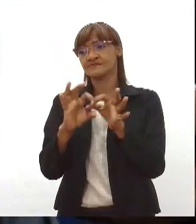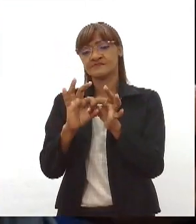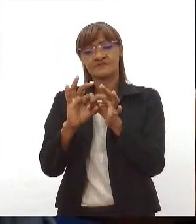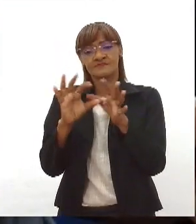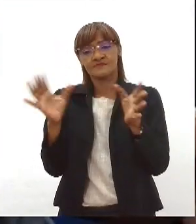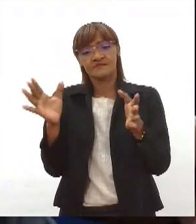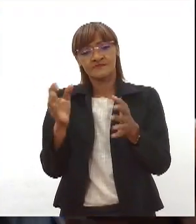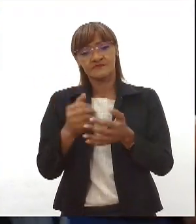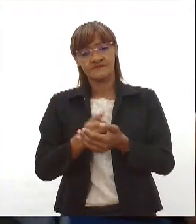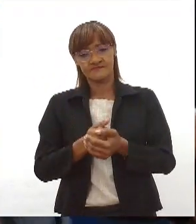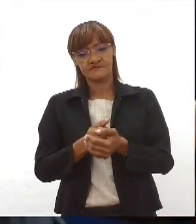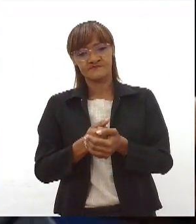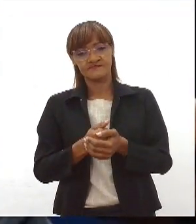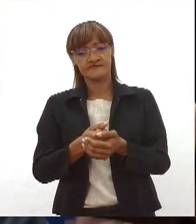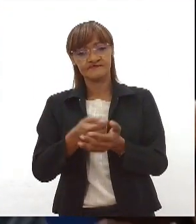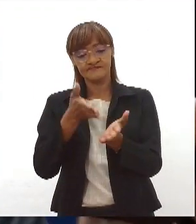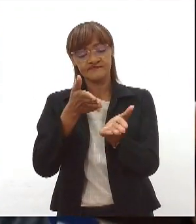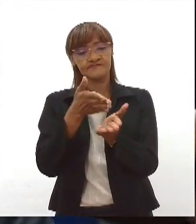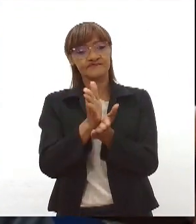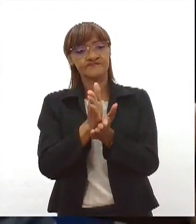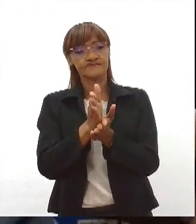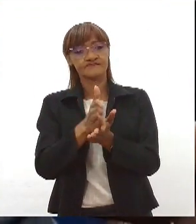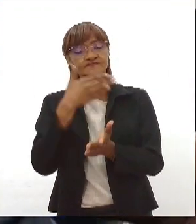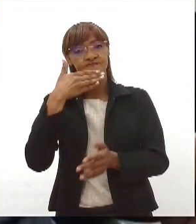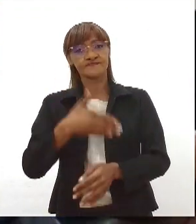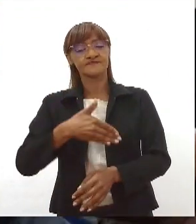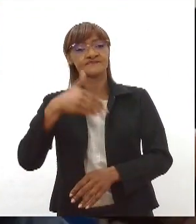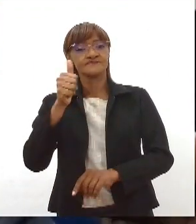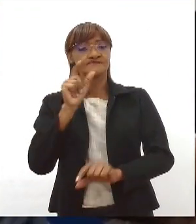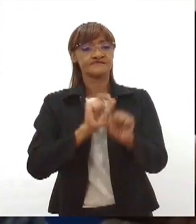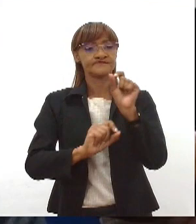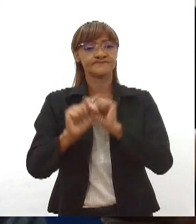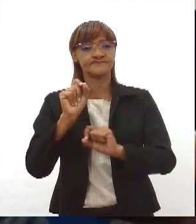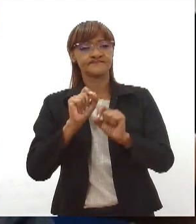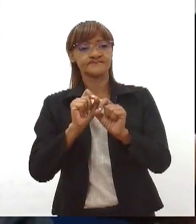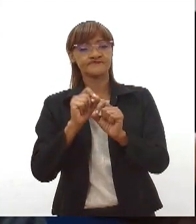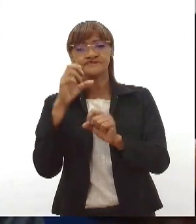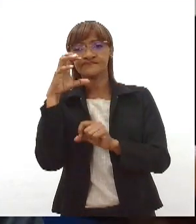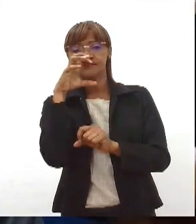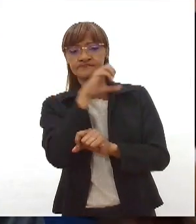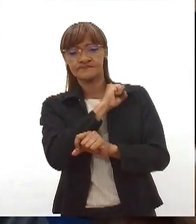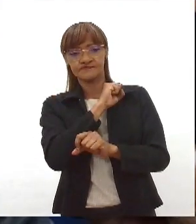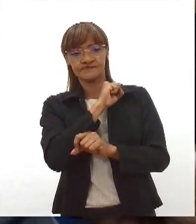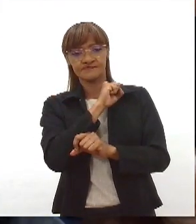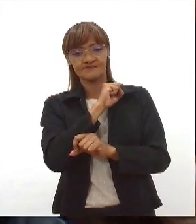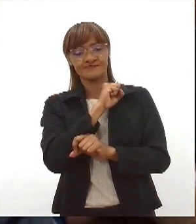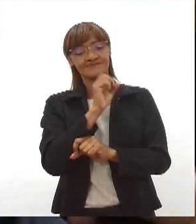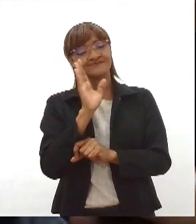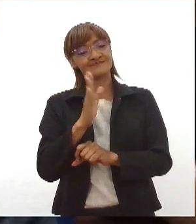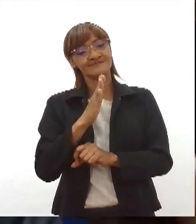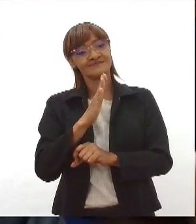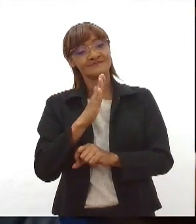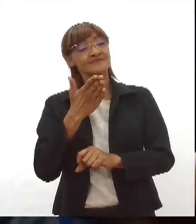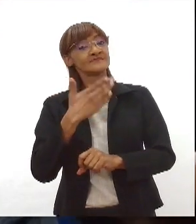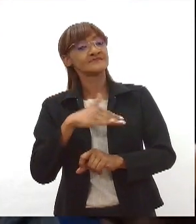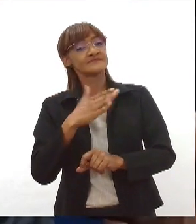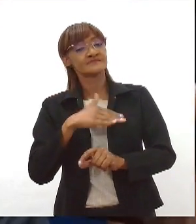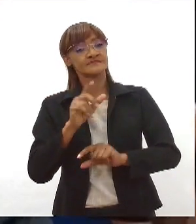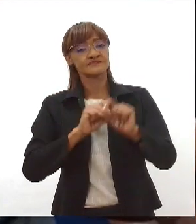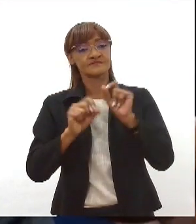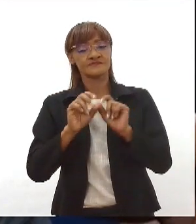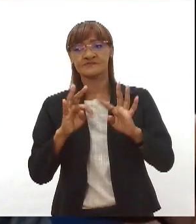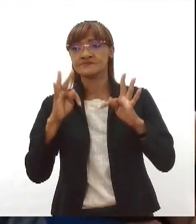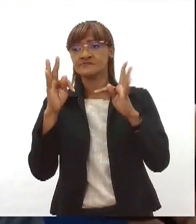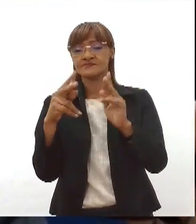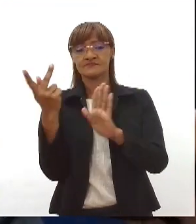aprovasse da melhor maneira possível com mais rapidez e com mais tranquilidade todos os projetos que